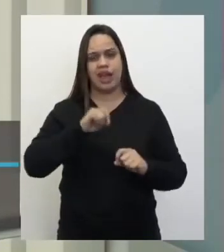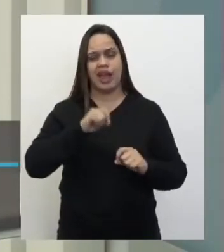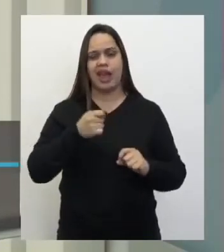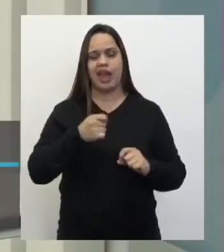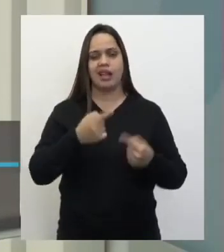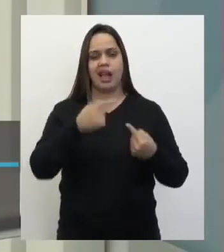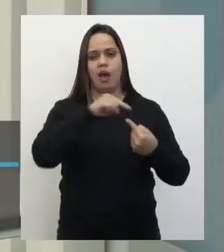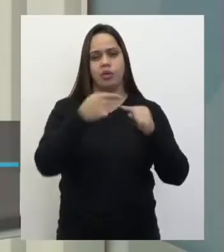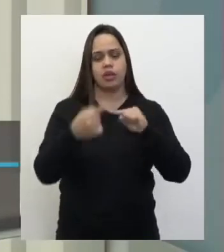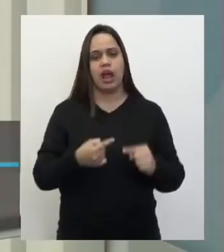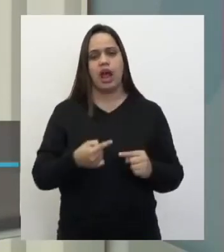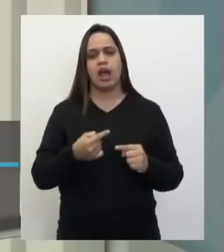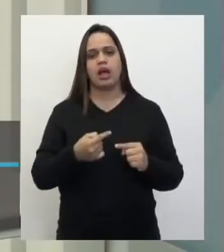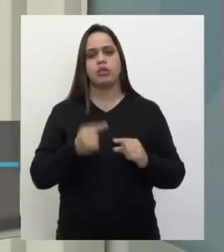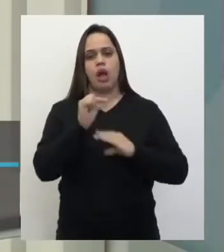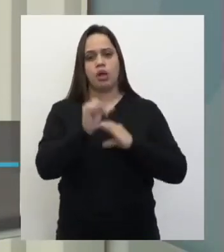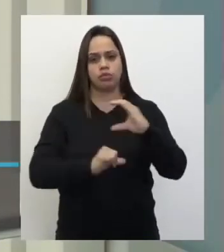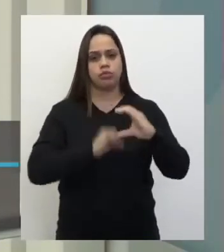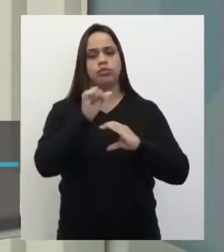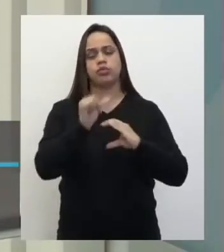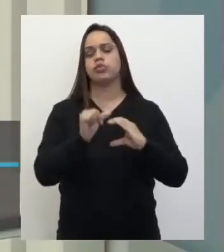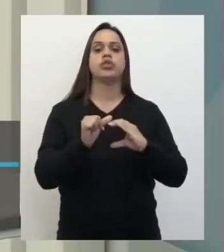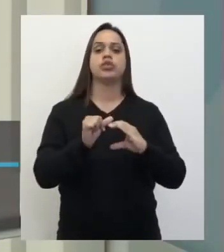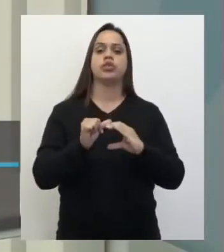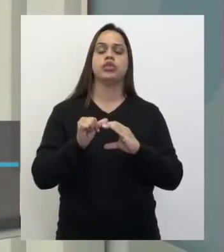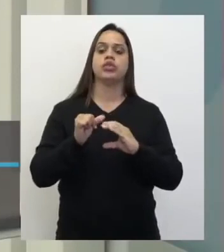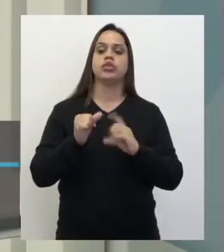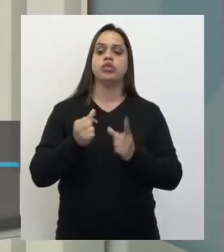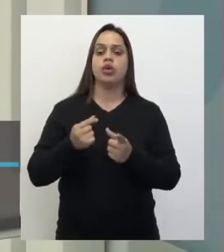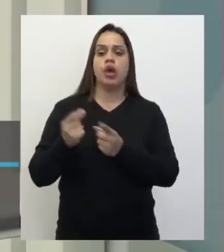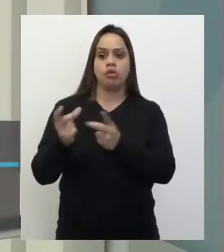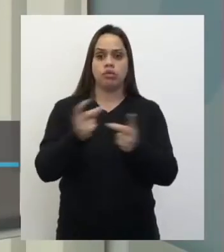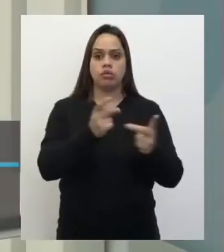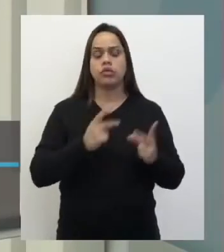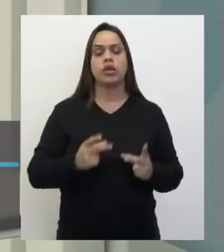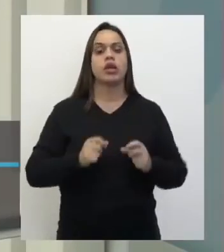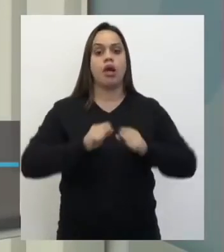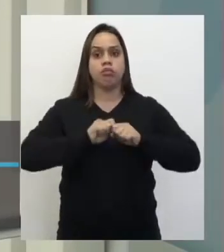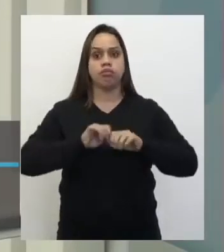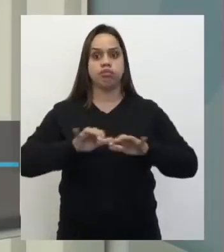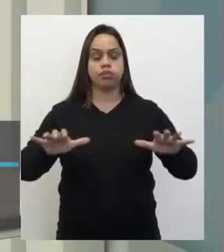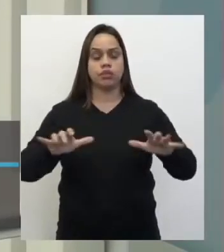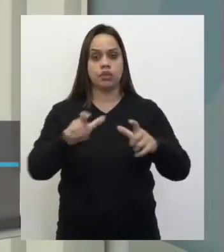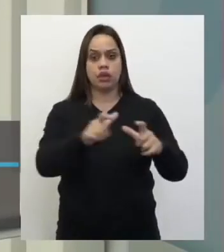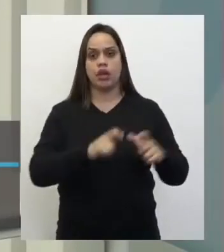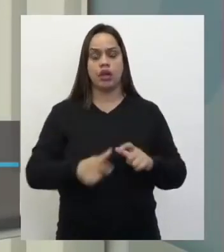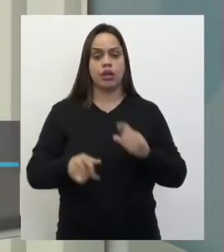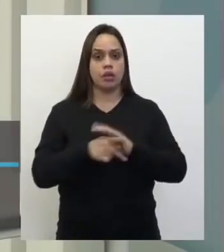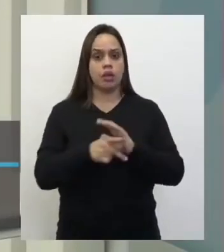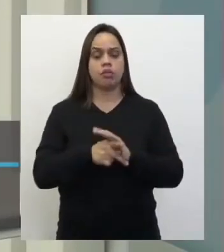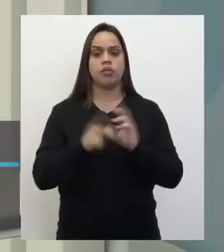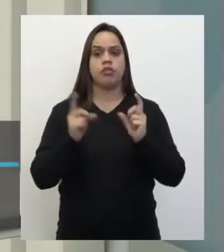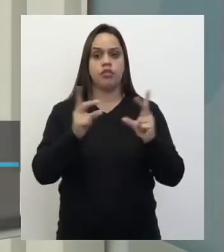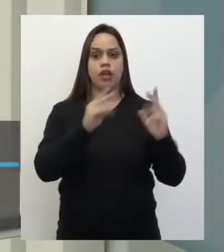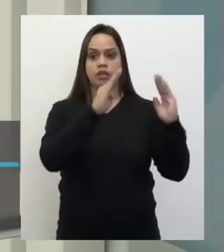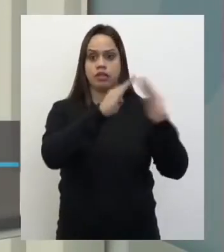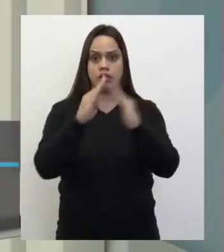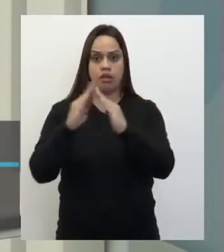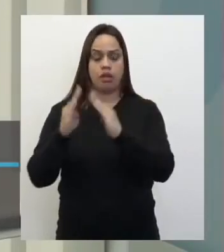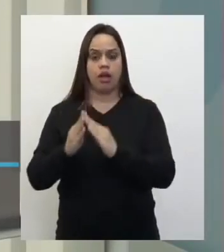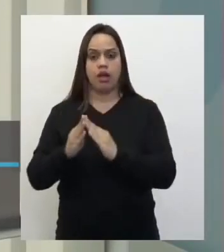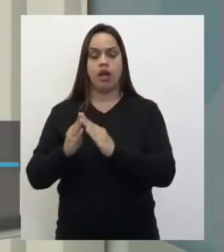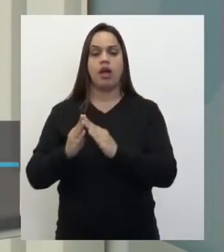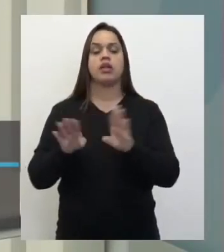de mercadoria, de expansão de um setor que é o setor imobiliário, da